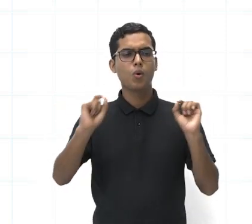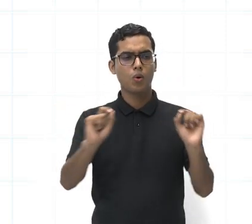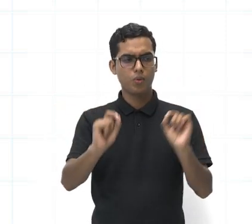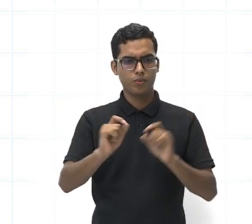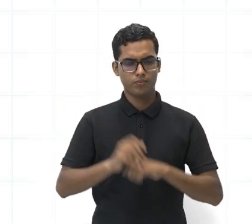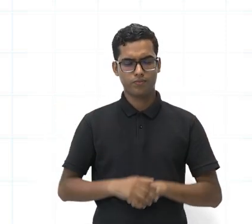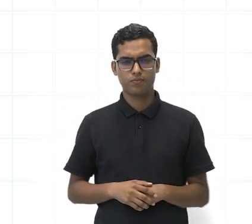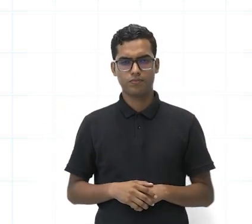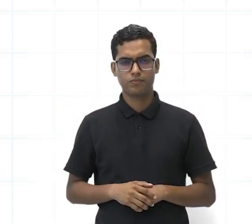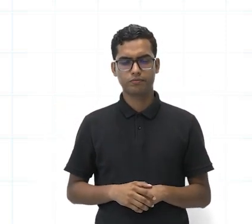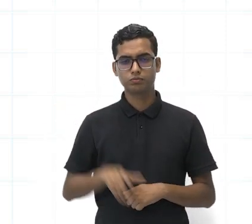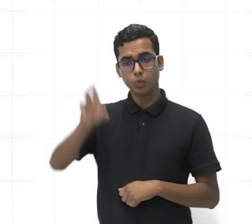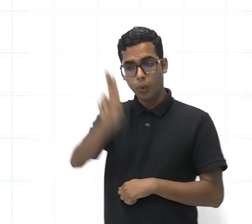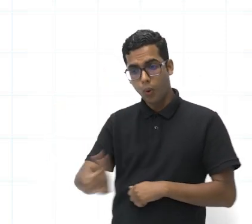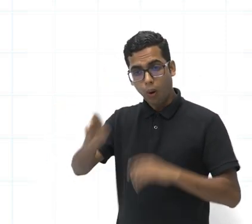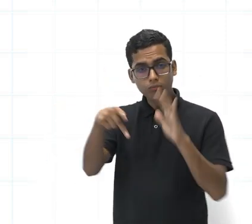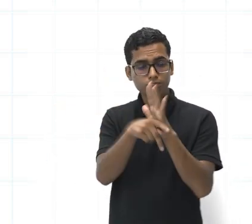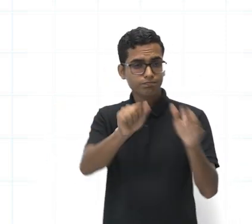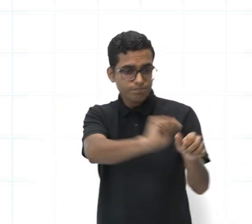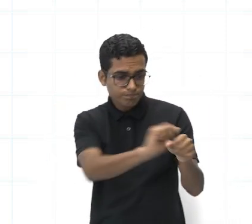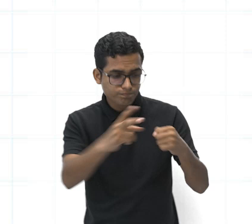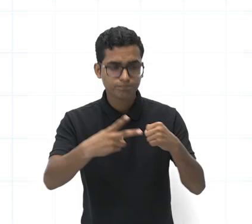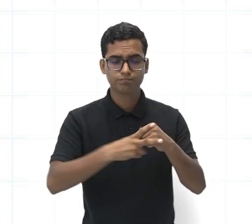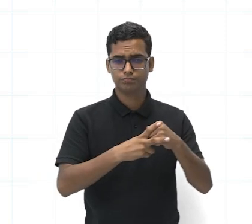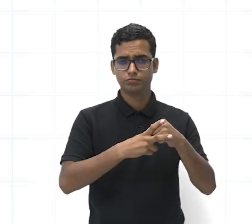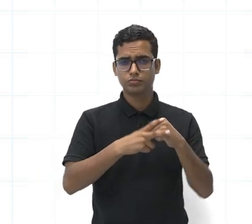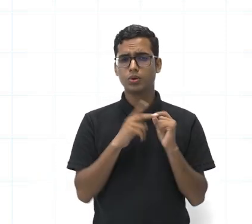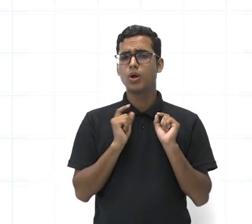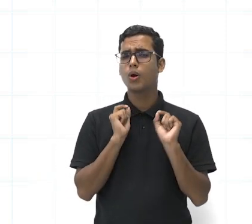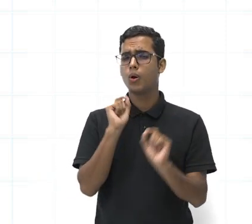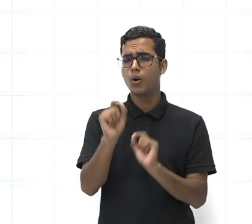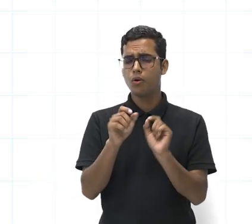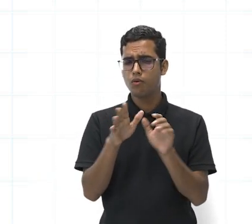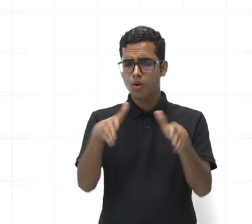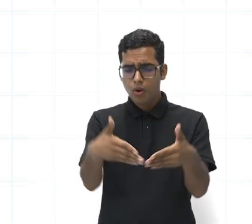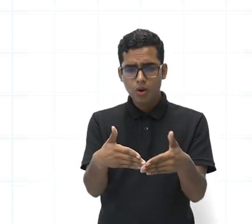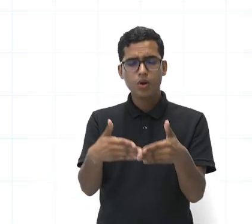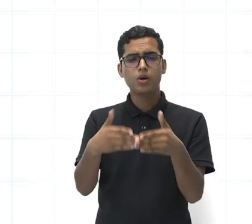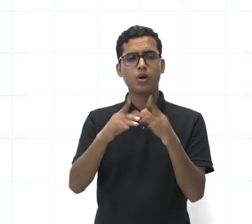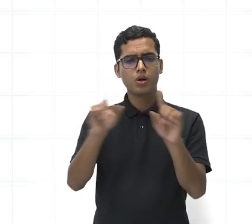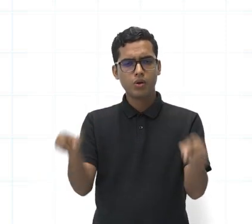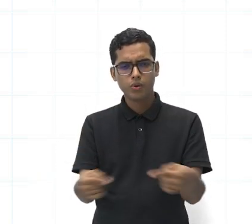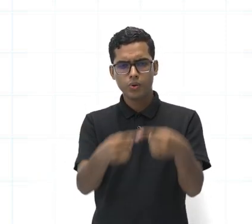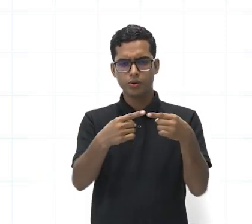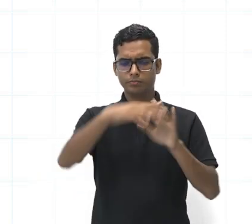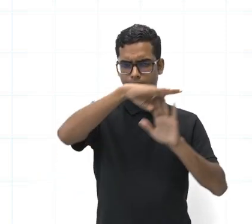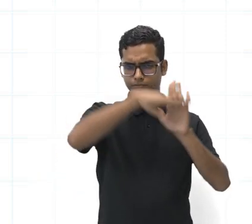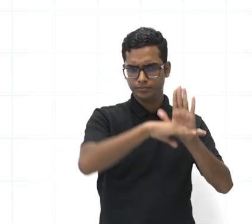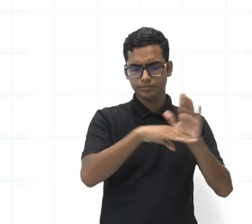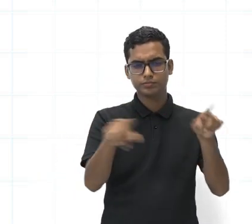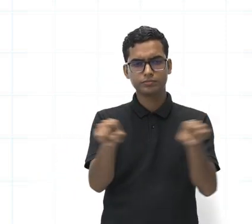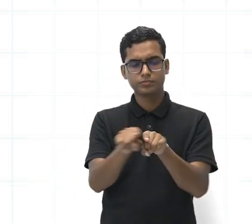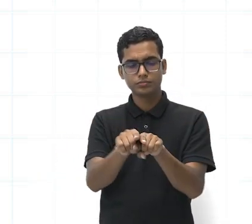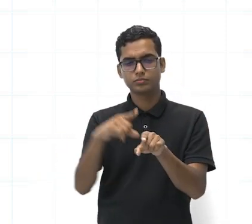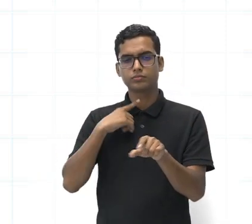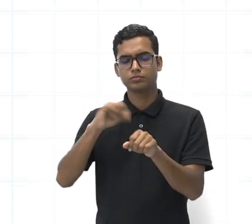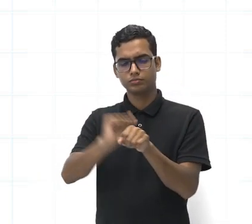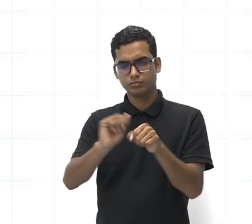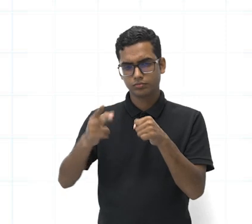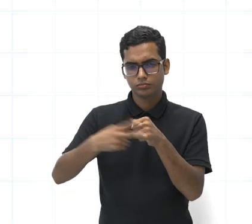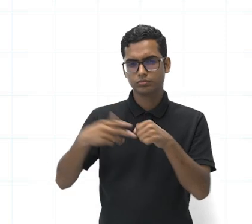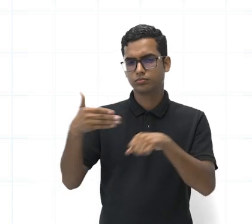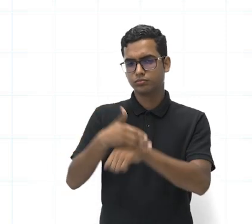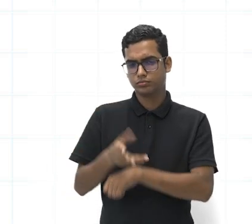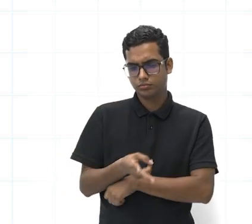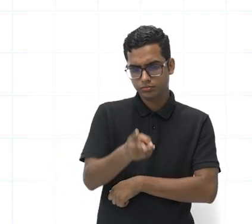o seguinte: eu utilizo os advérbios de acordo com a sua classificação. Por exemplo, os advérbios de frequência, eles são utilizados